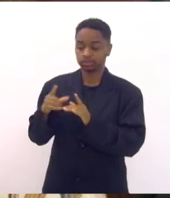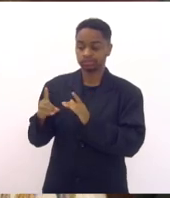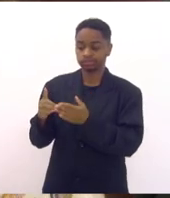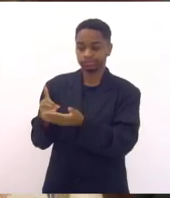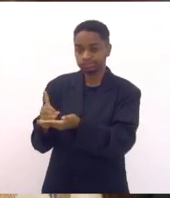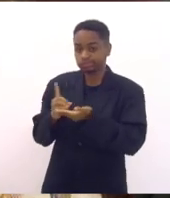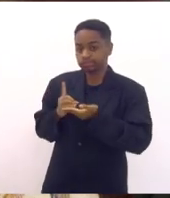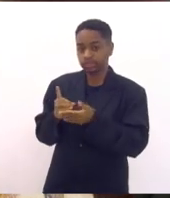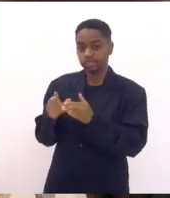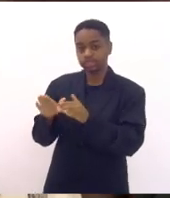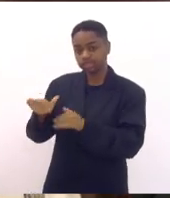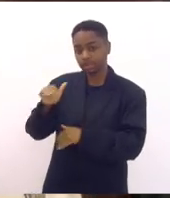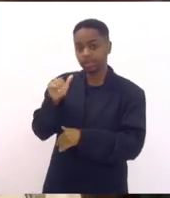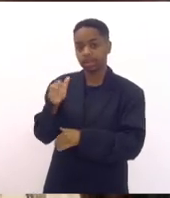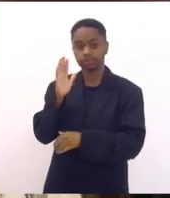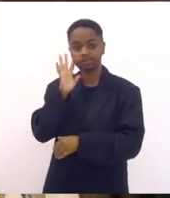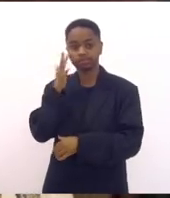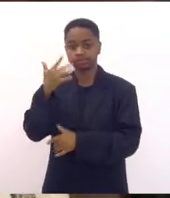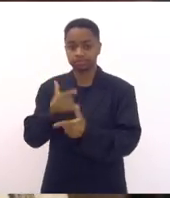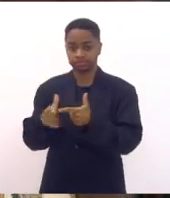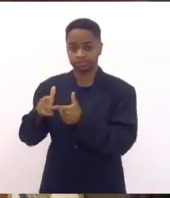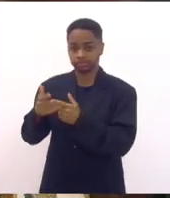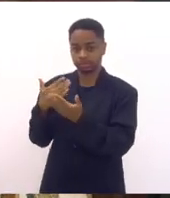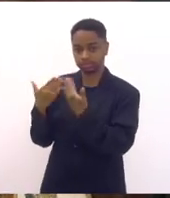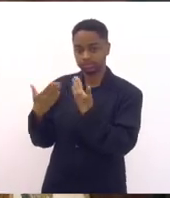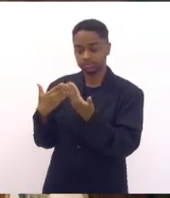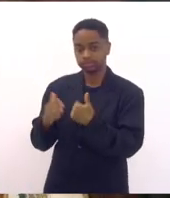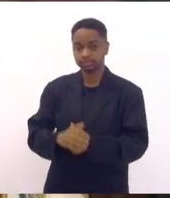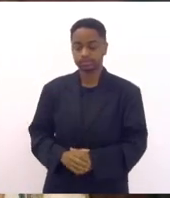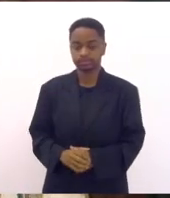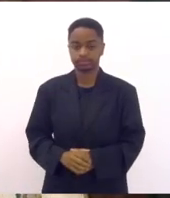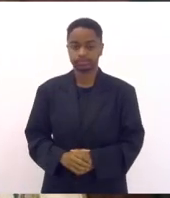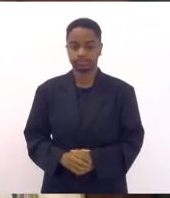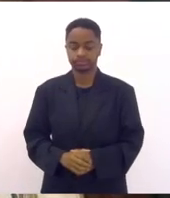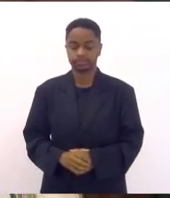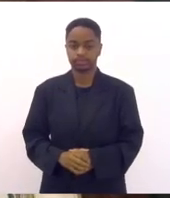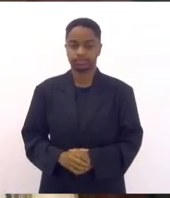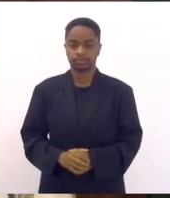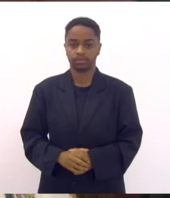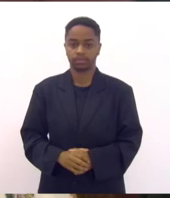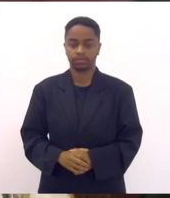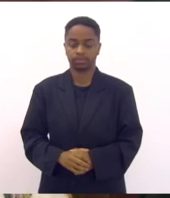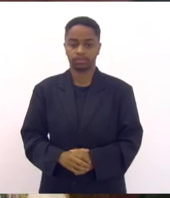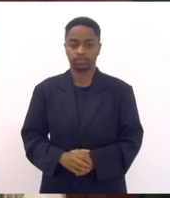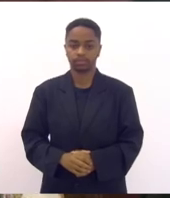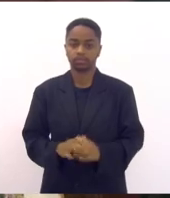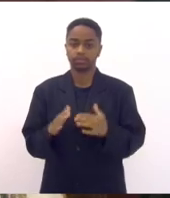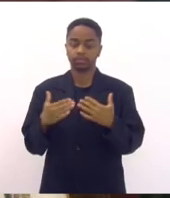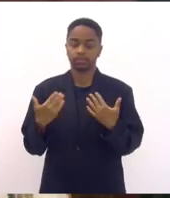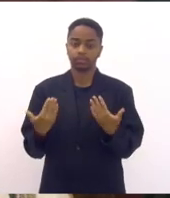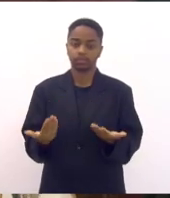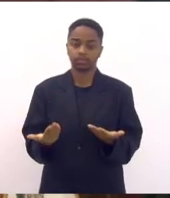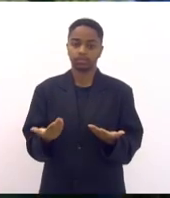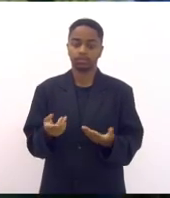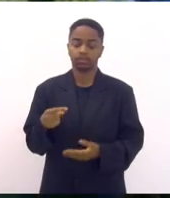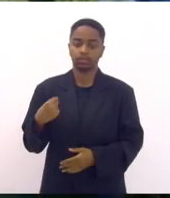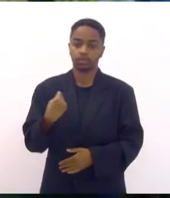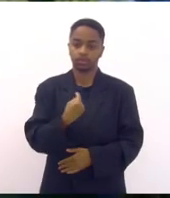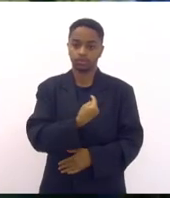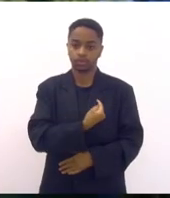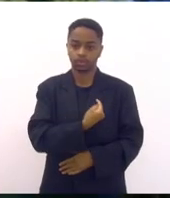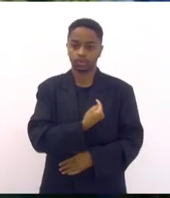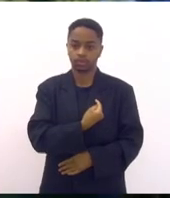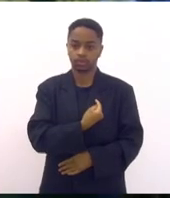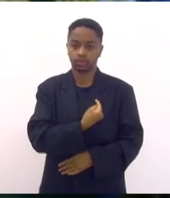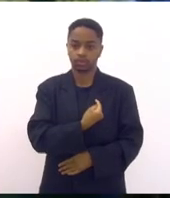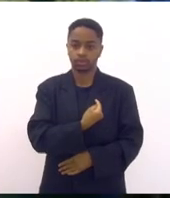problema e com isso nós estaremos fazendo né um